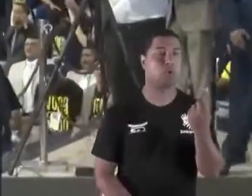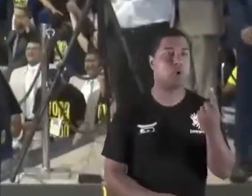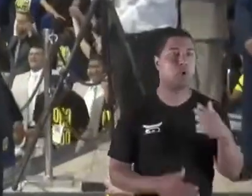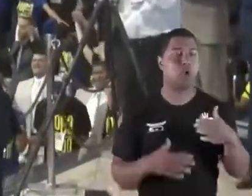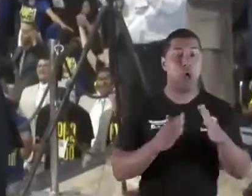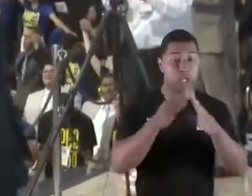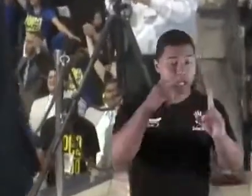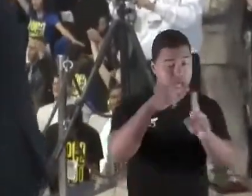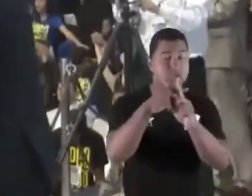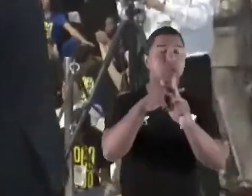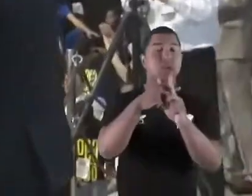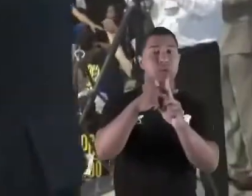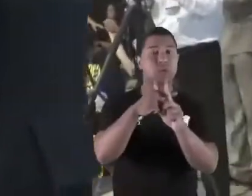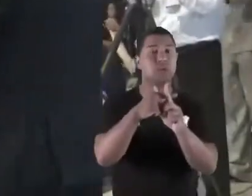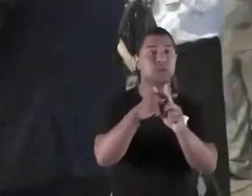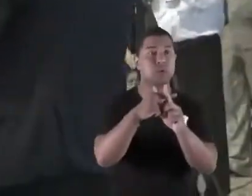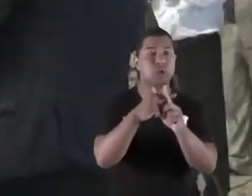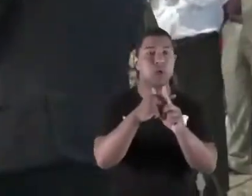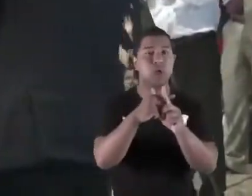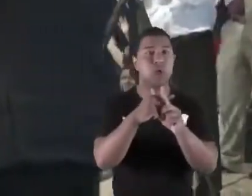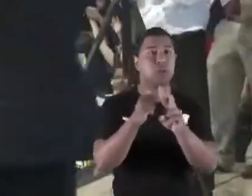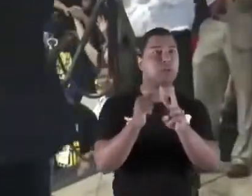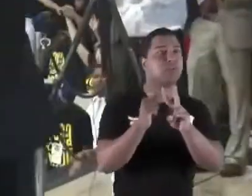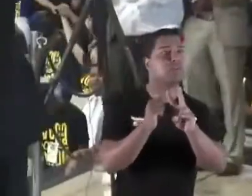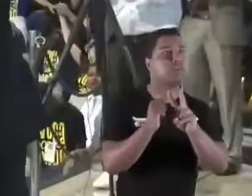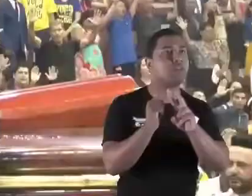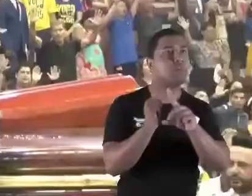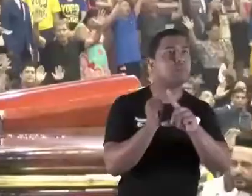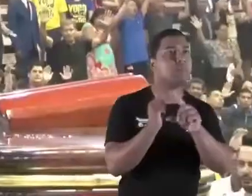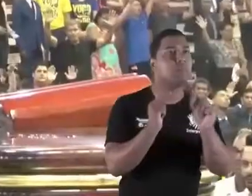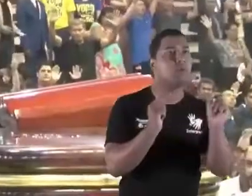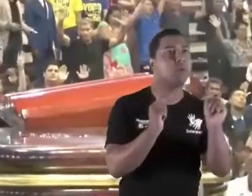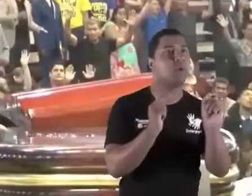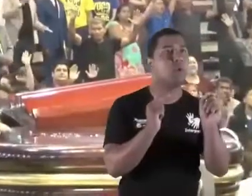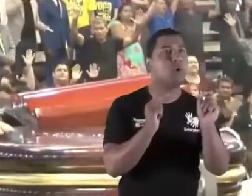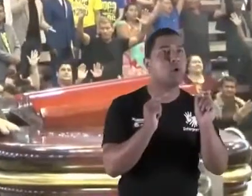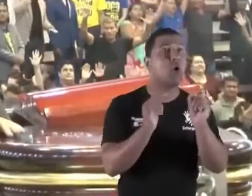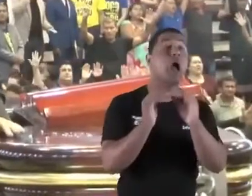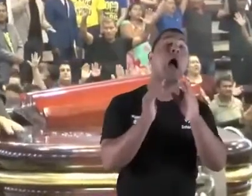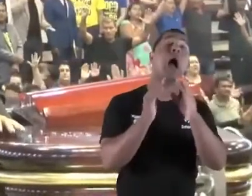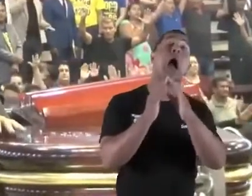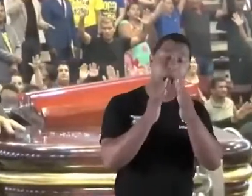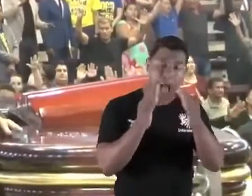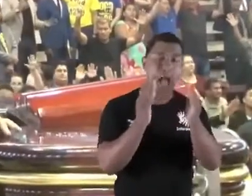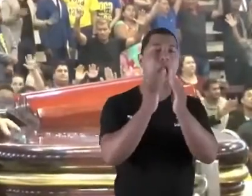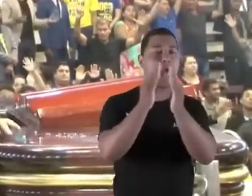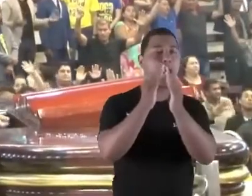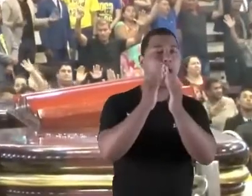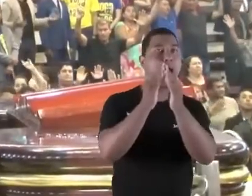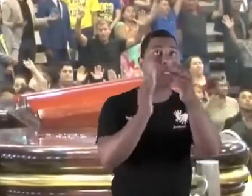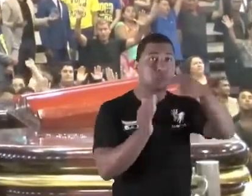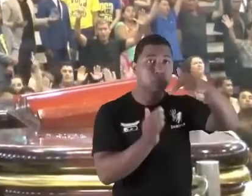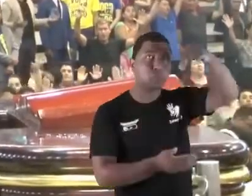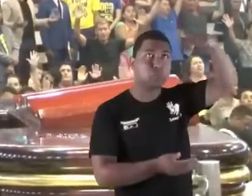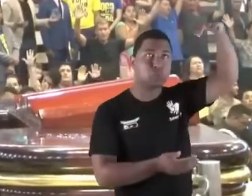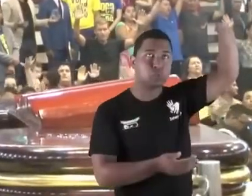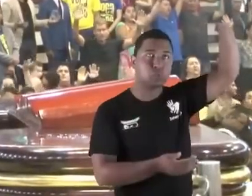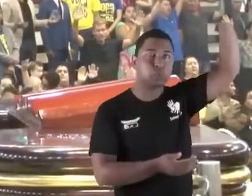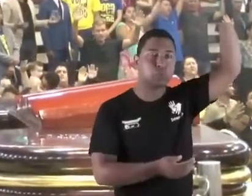igreja que vai embora para Sião. Nós